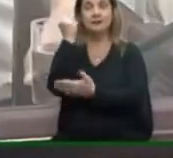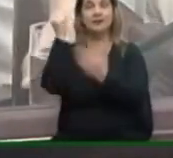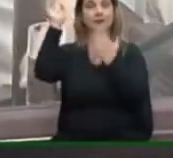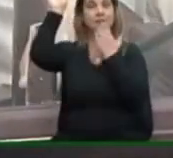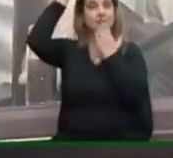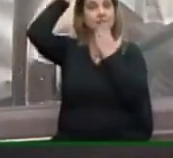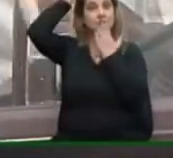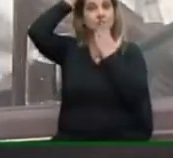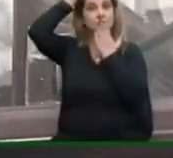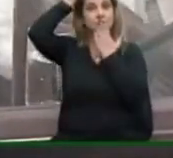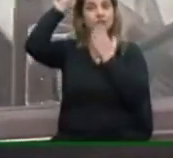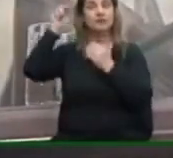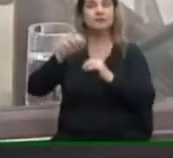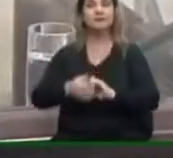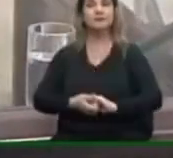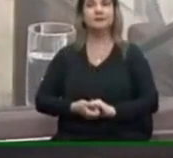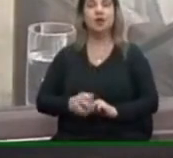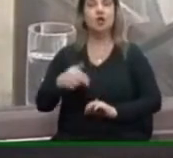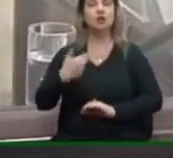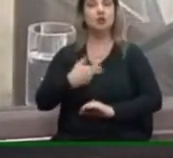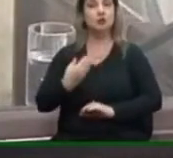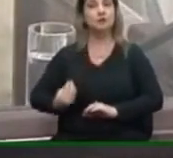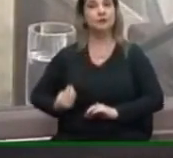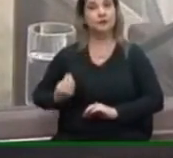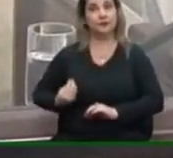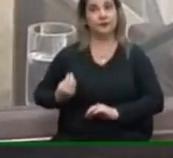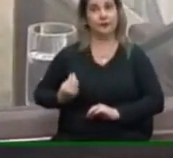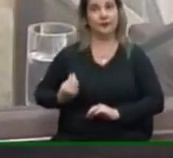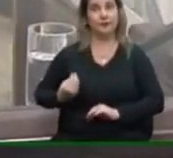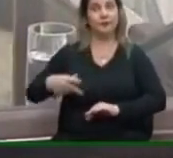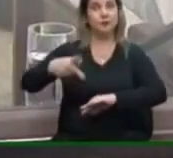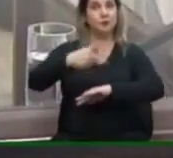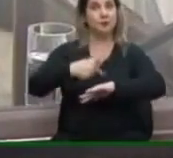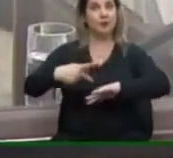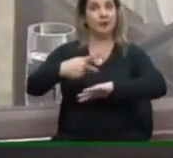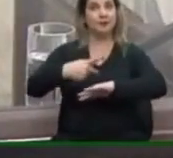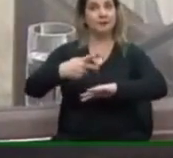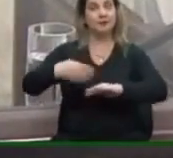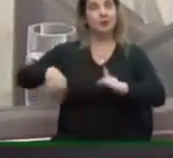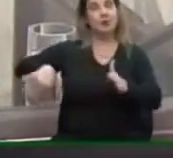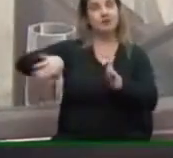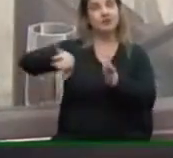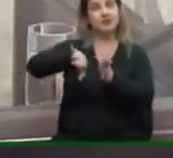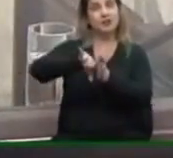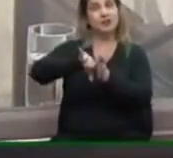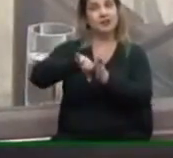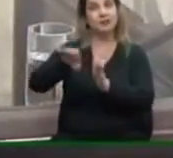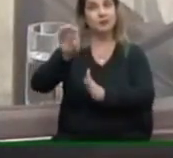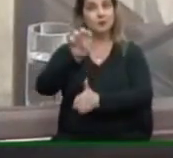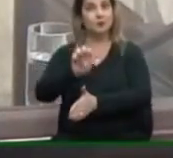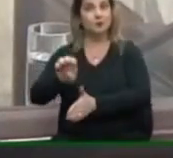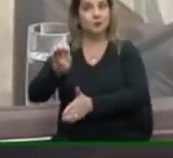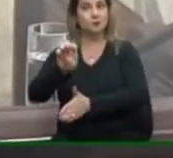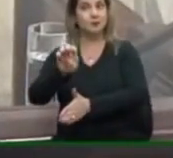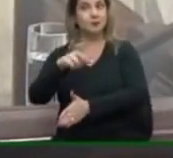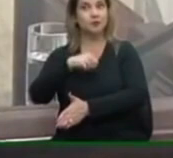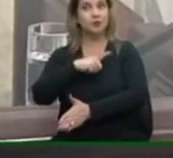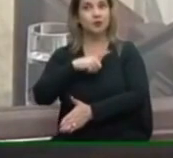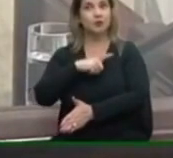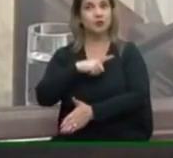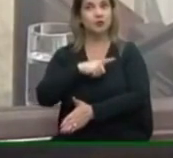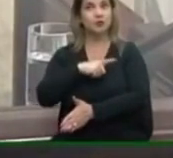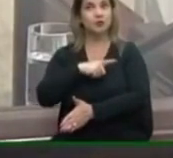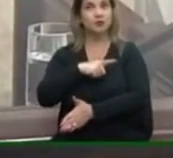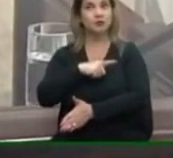país que por ocasião da vinda dos europeus havia Deputado Airton Lima